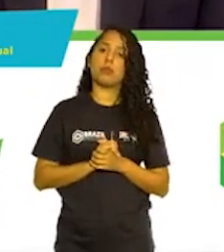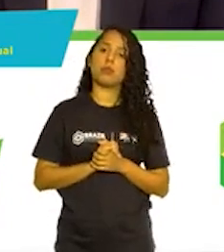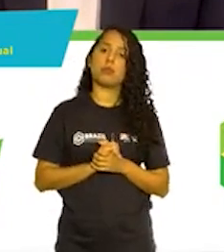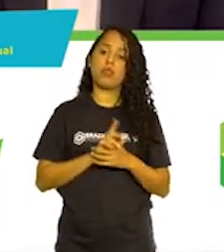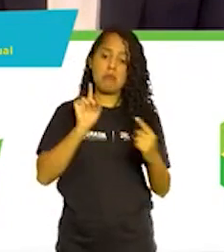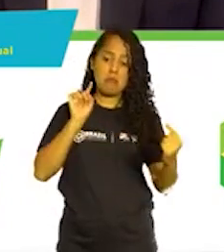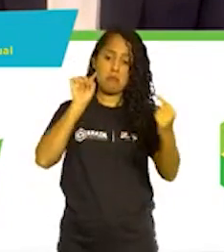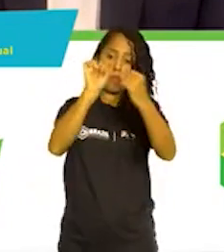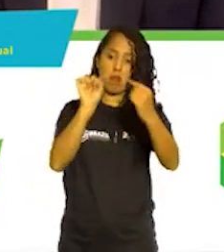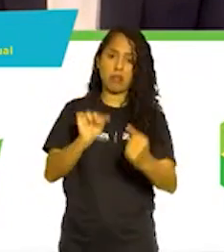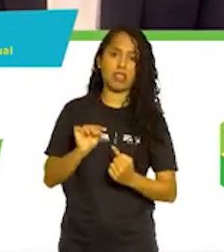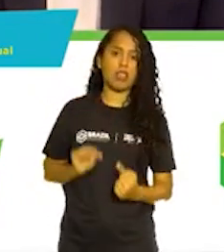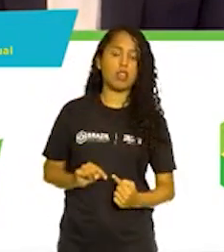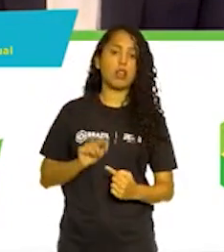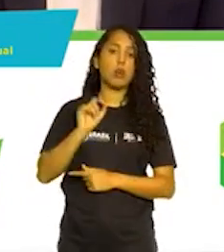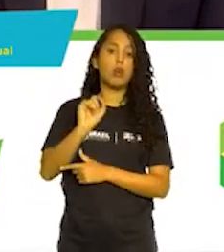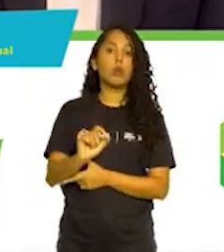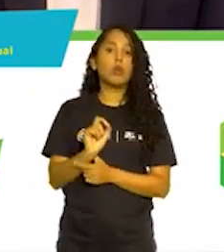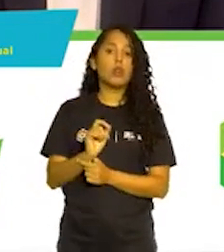simplesmente